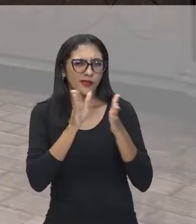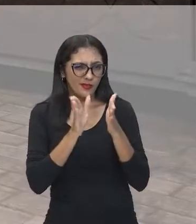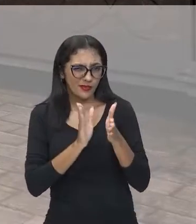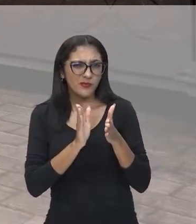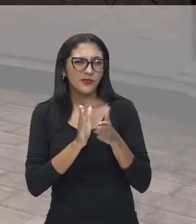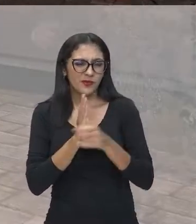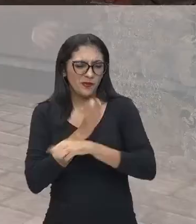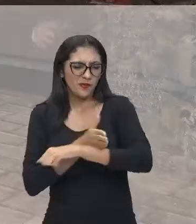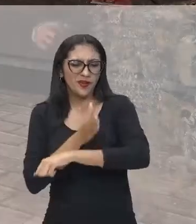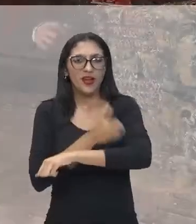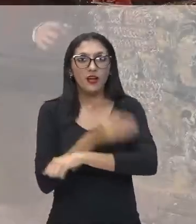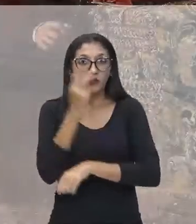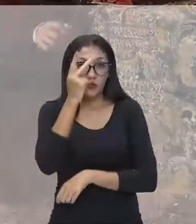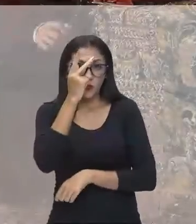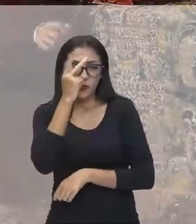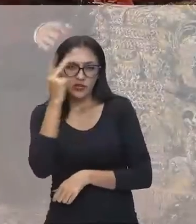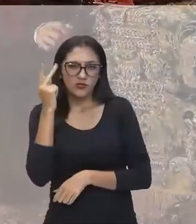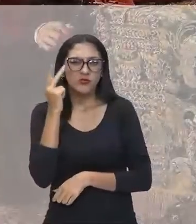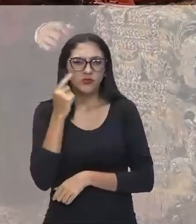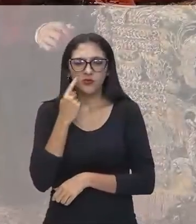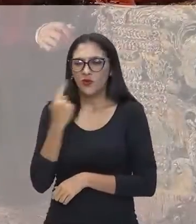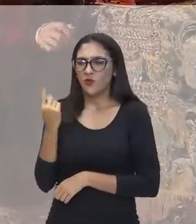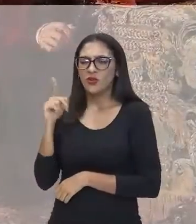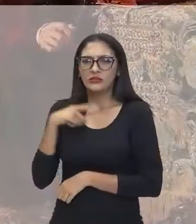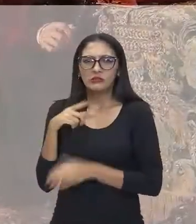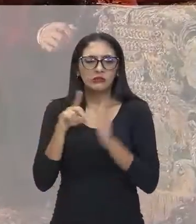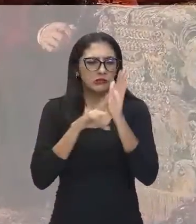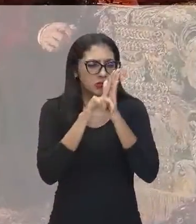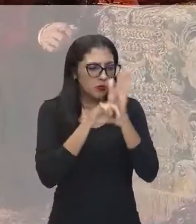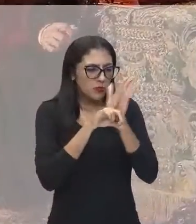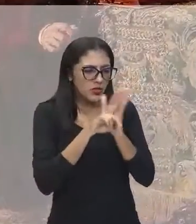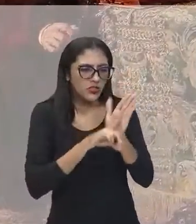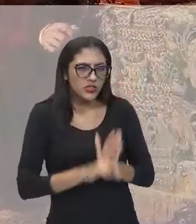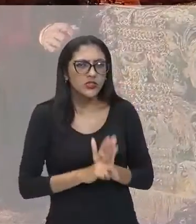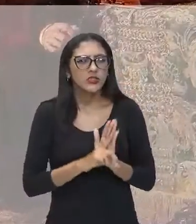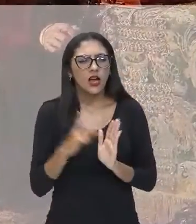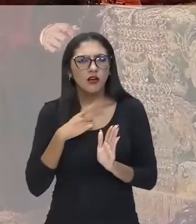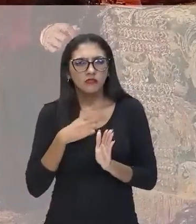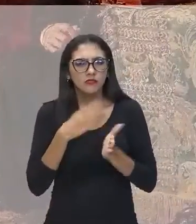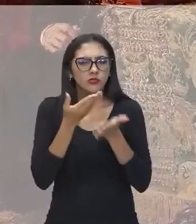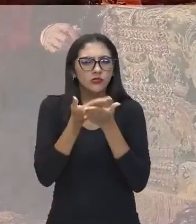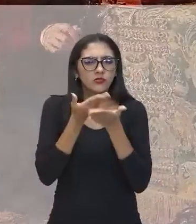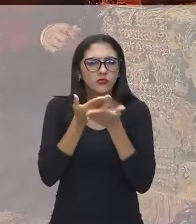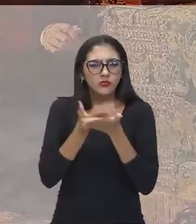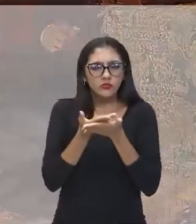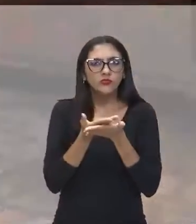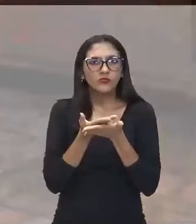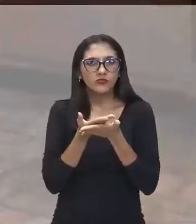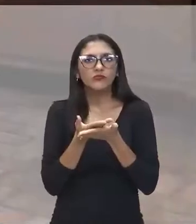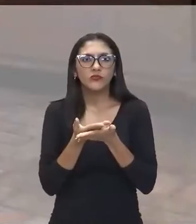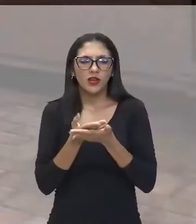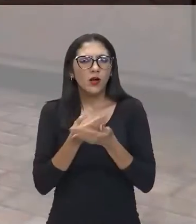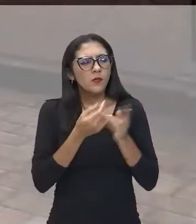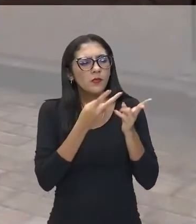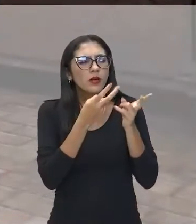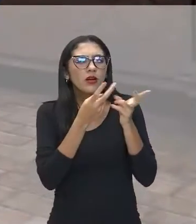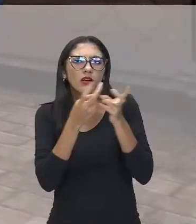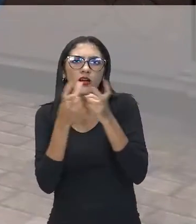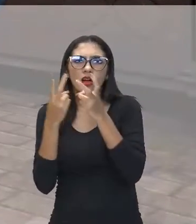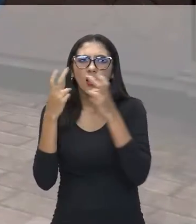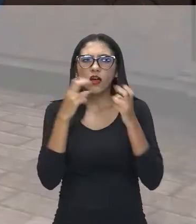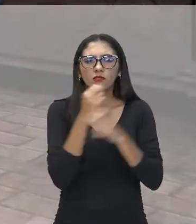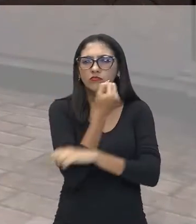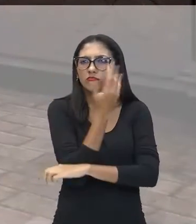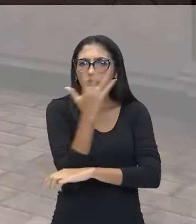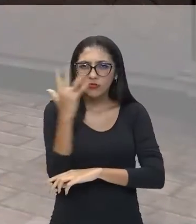os alquimistas eram os pesquisadores que estudavam por meio de observação da